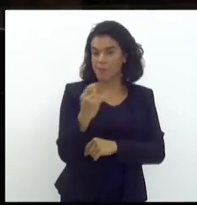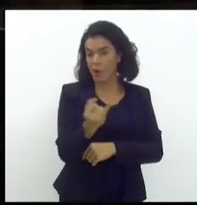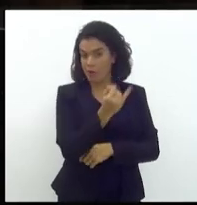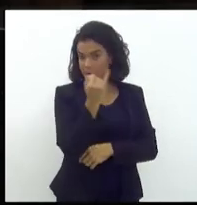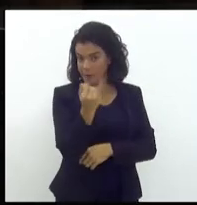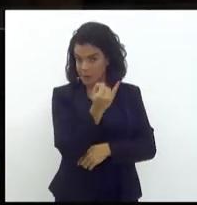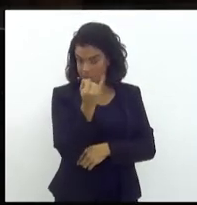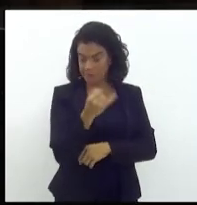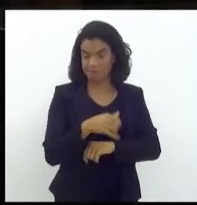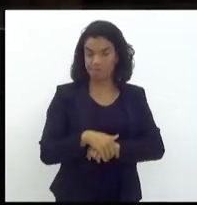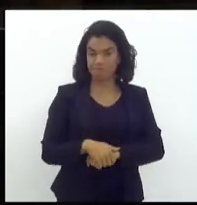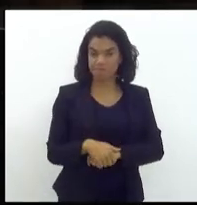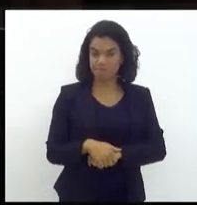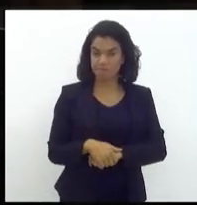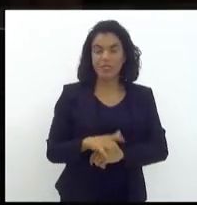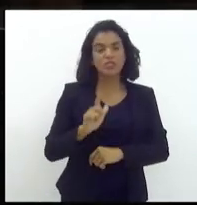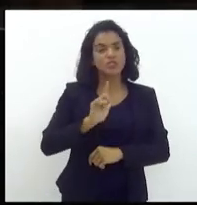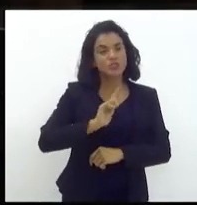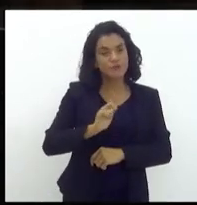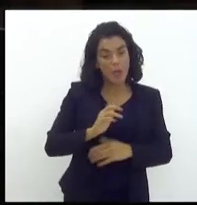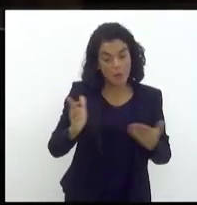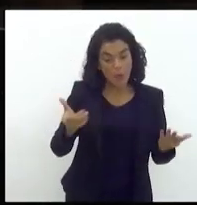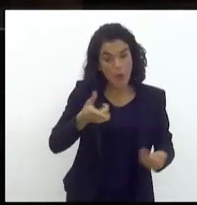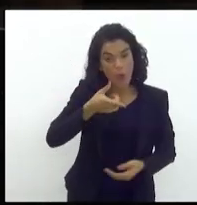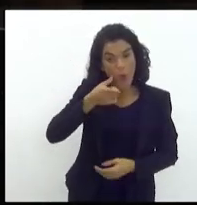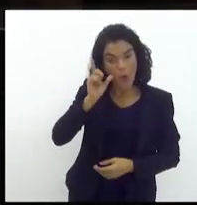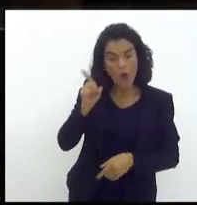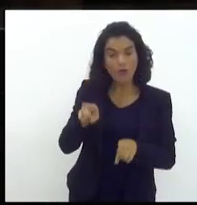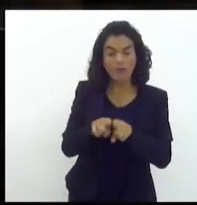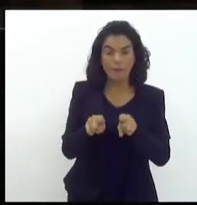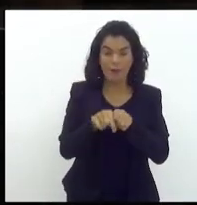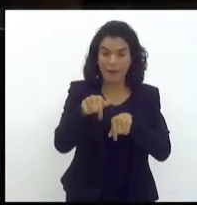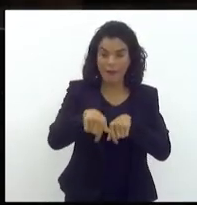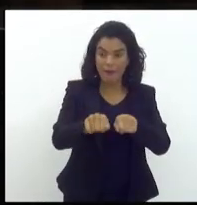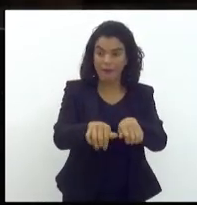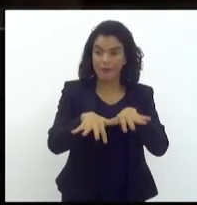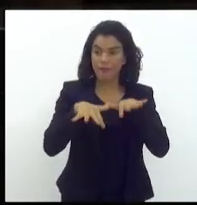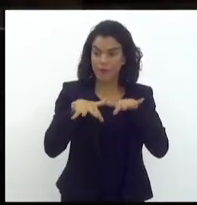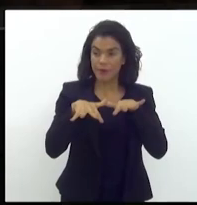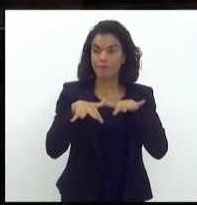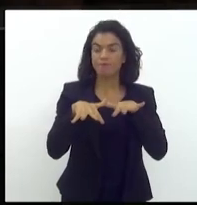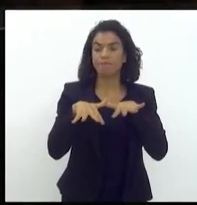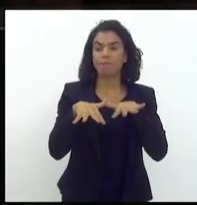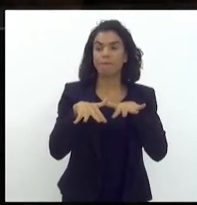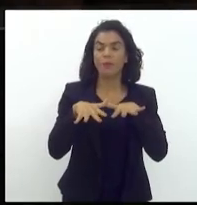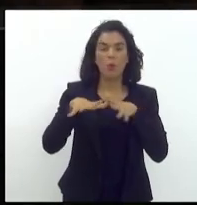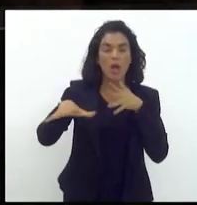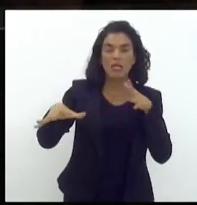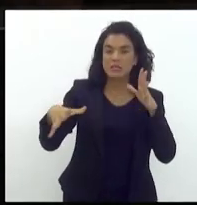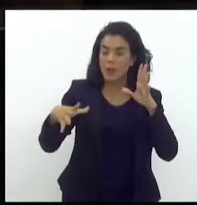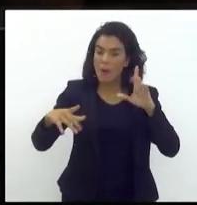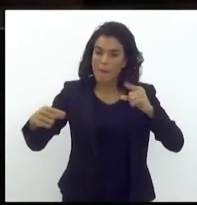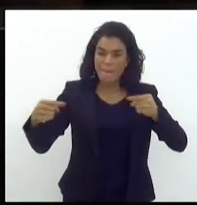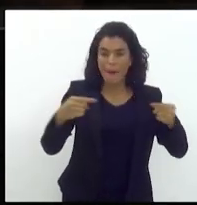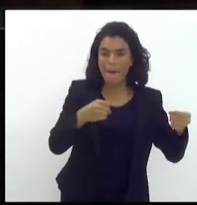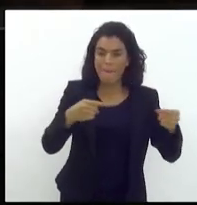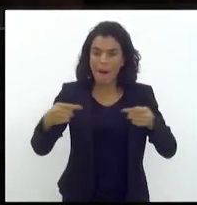importante tivemos aqui no dia de ontem em plenário uma intensa discussão